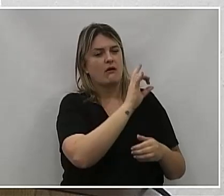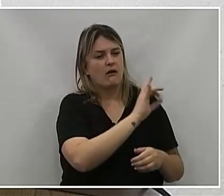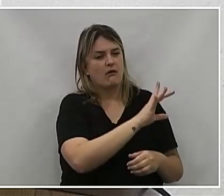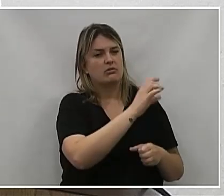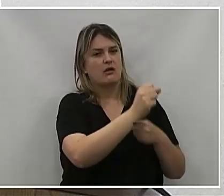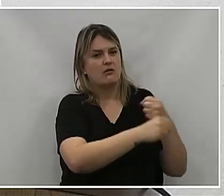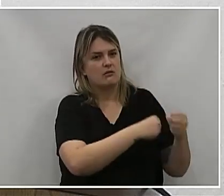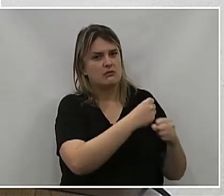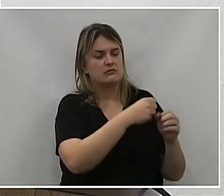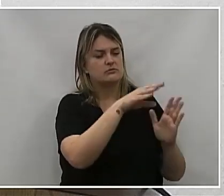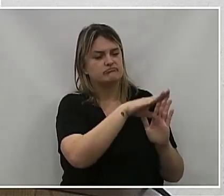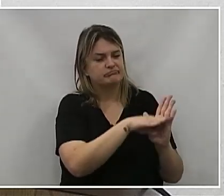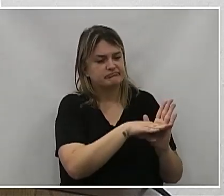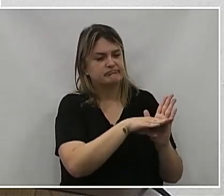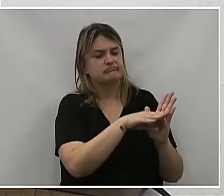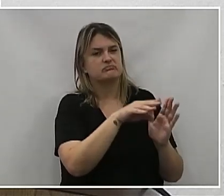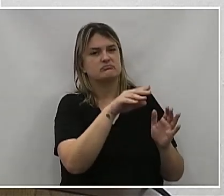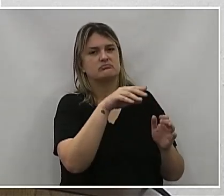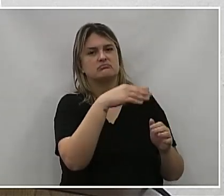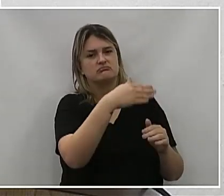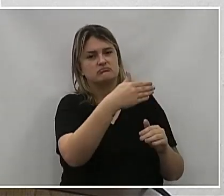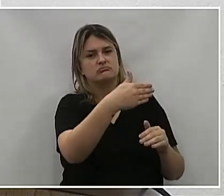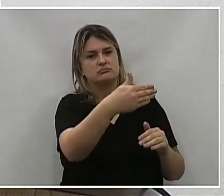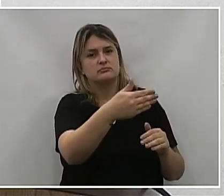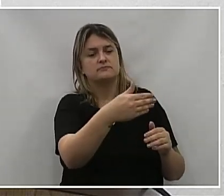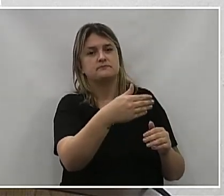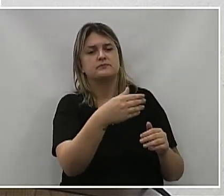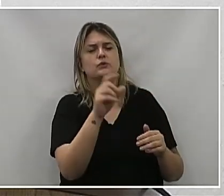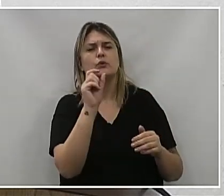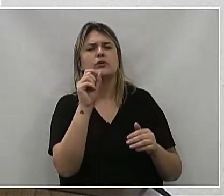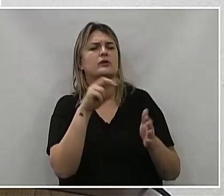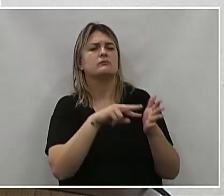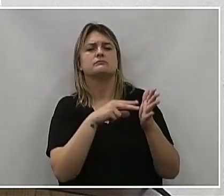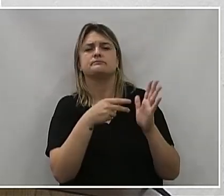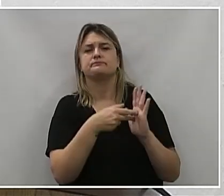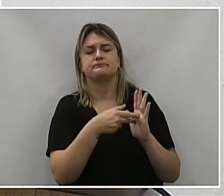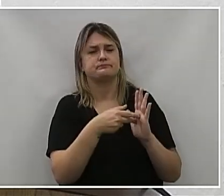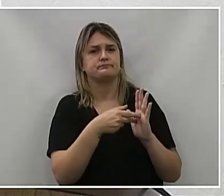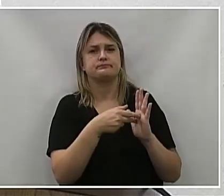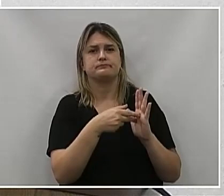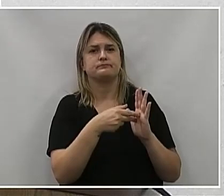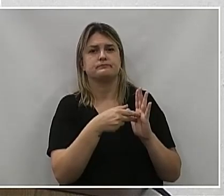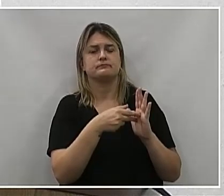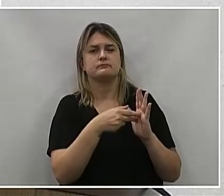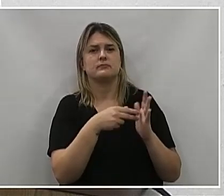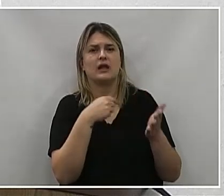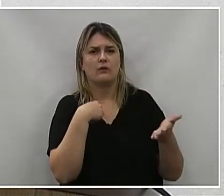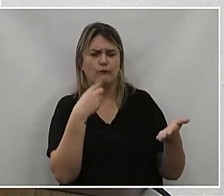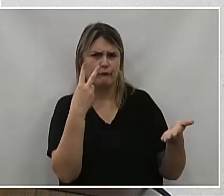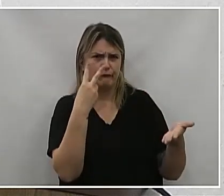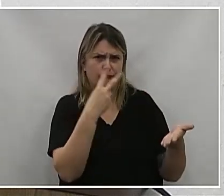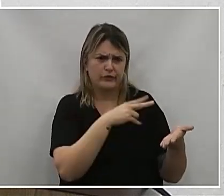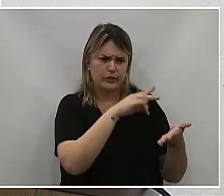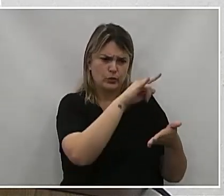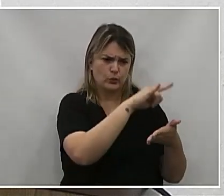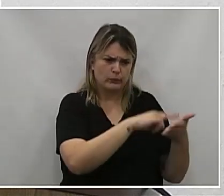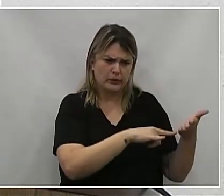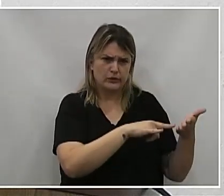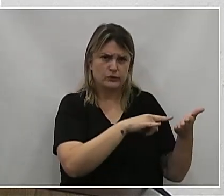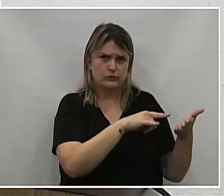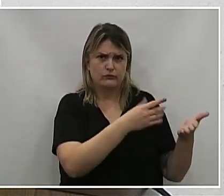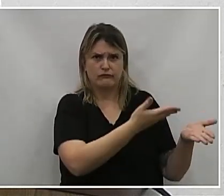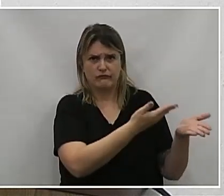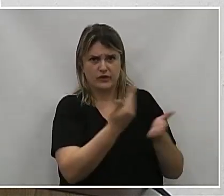ano a ano tendo prejuízo. E eu quero dizer que, vindo documentos da Uniuv ou